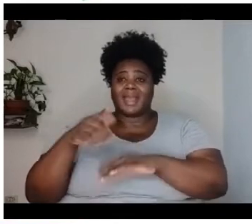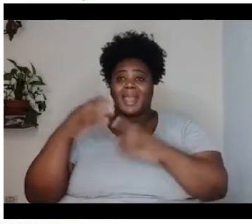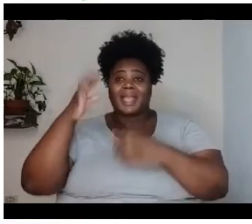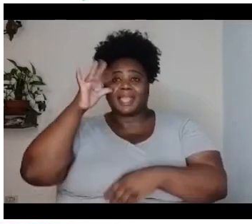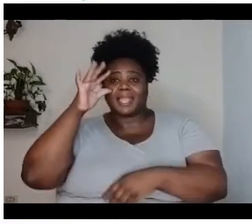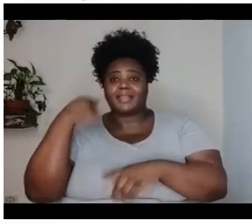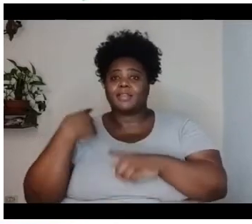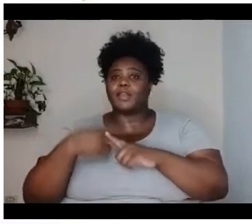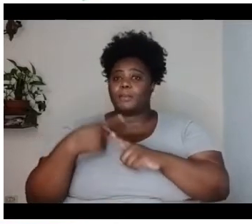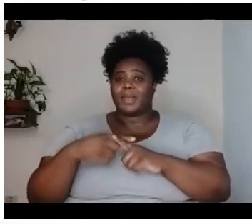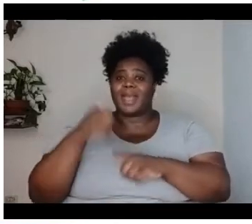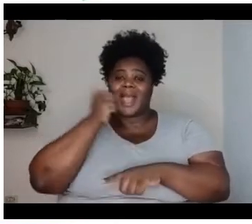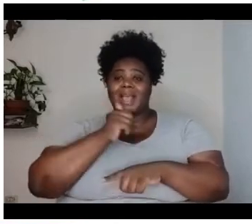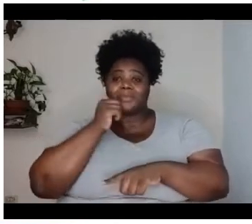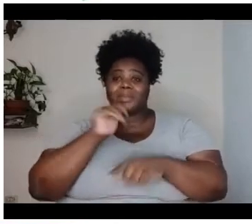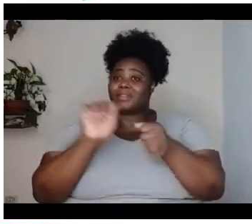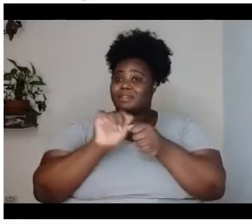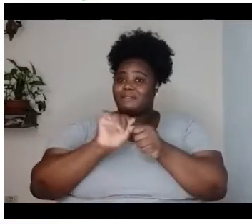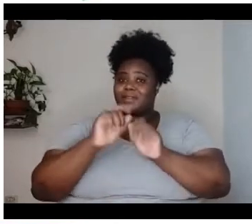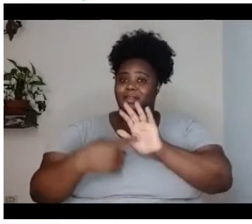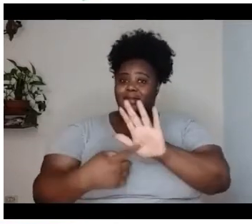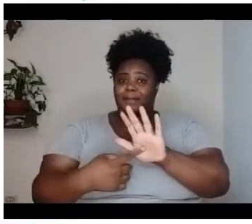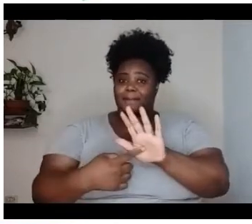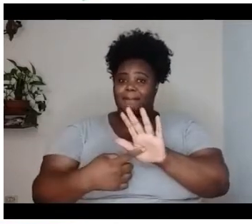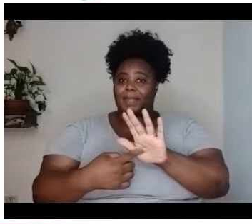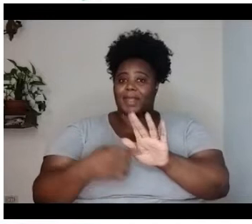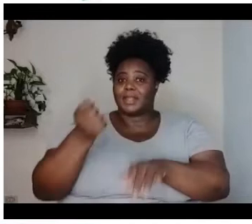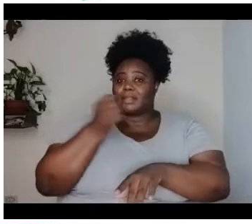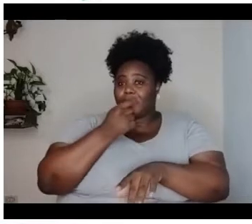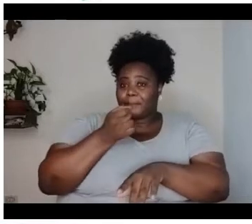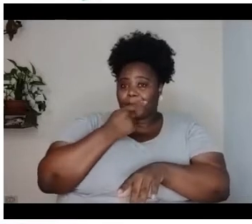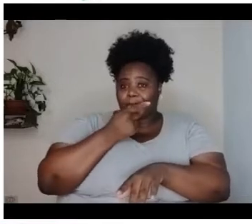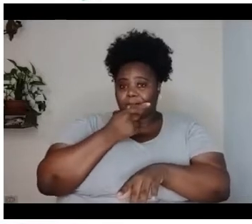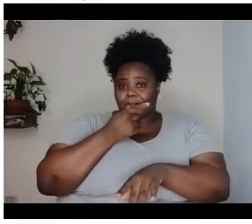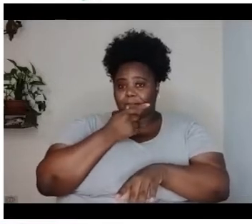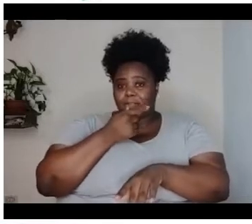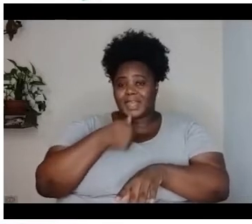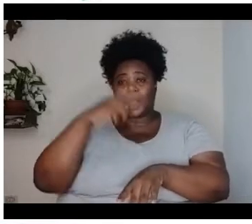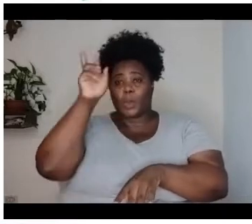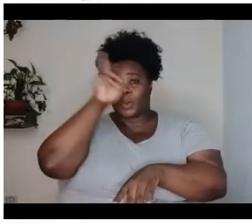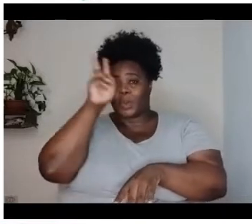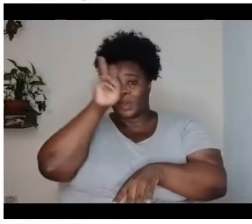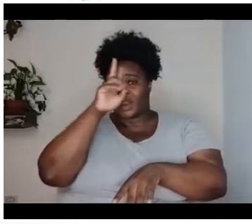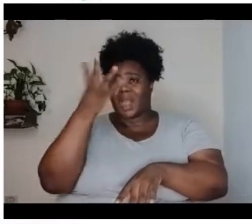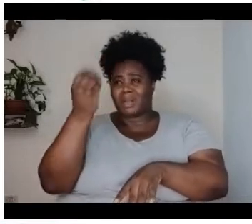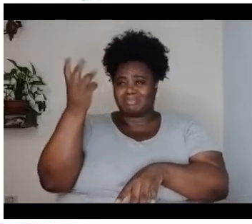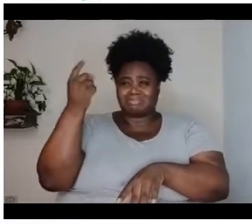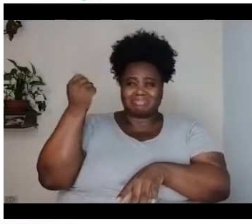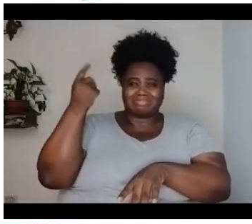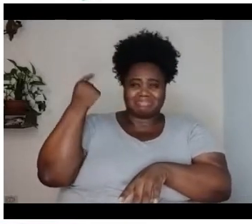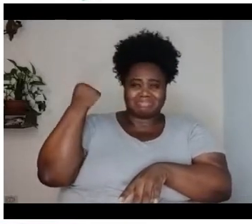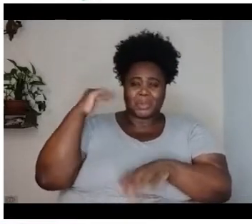as mulheres que faziam a performance, elas ficavam dopadas, né? E eu lembro, isso muito tempo atrás, quando foi